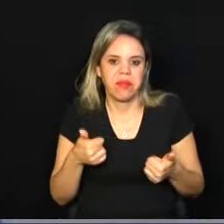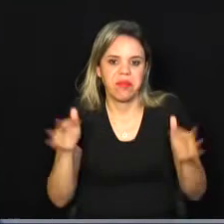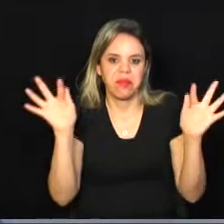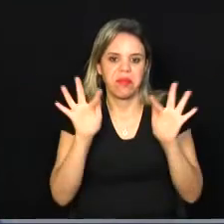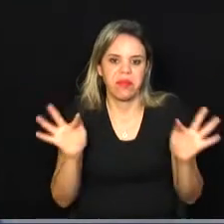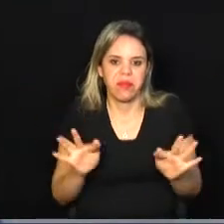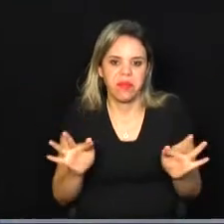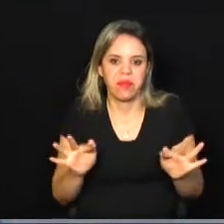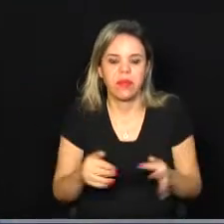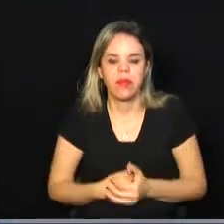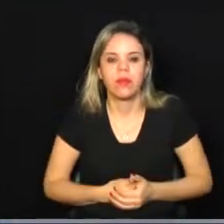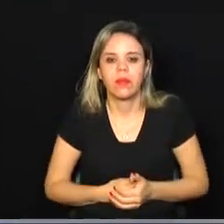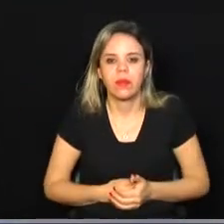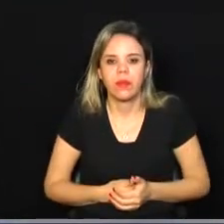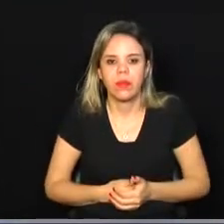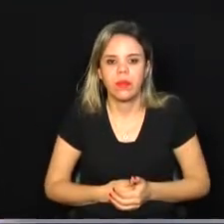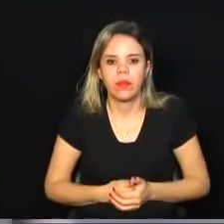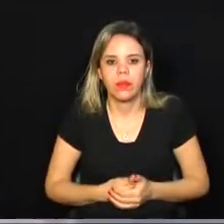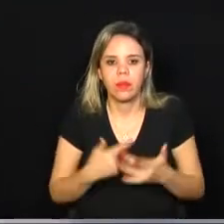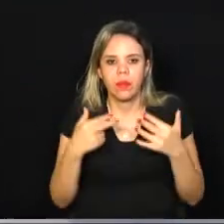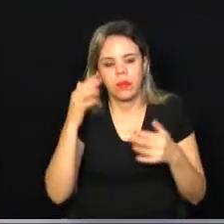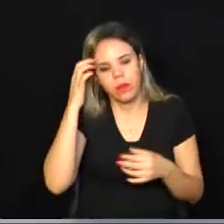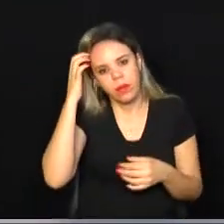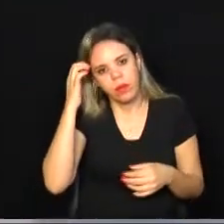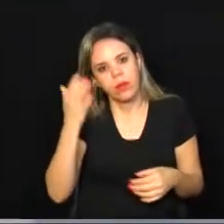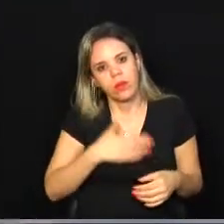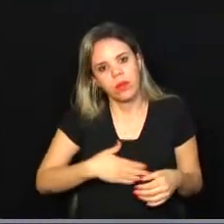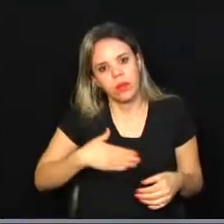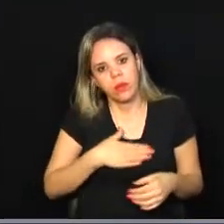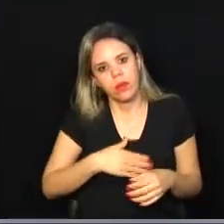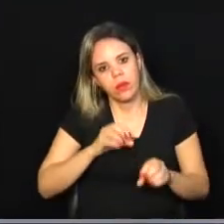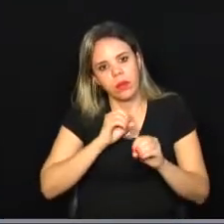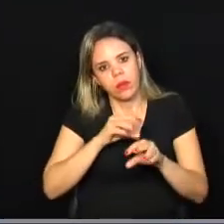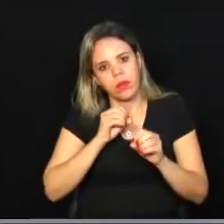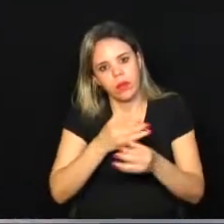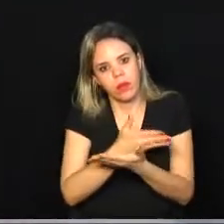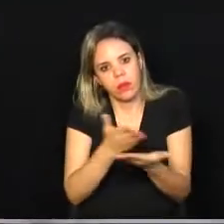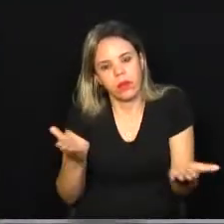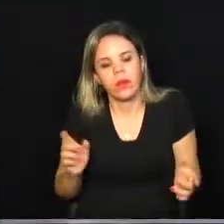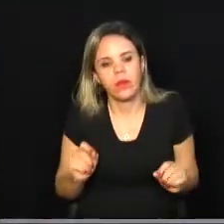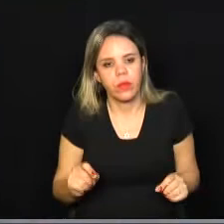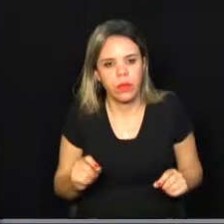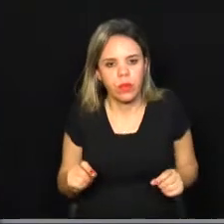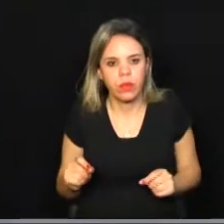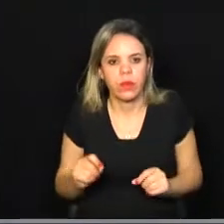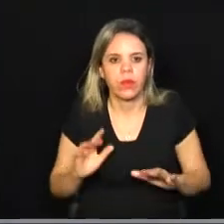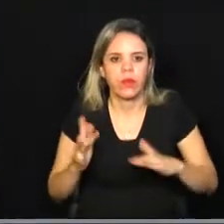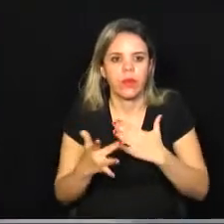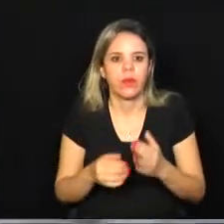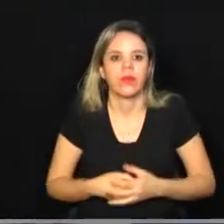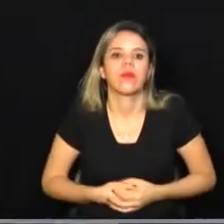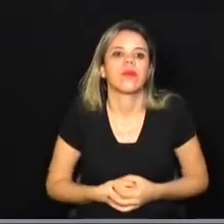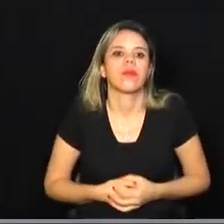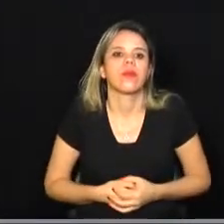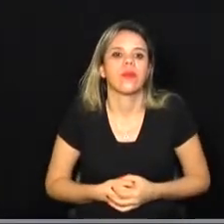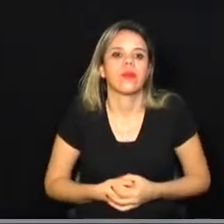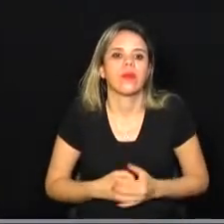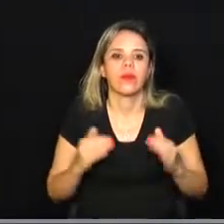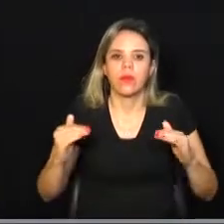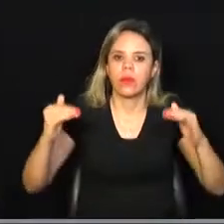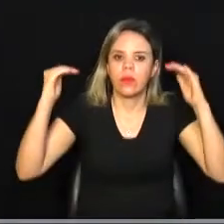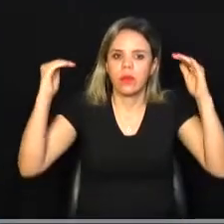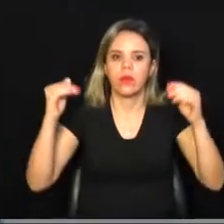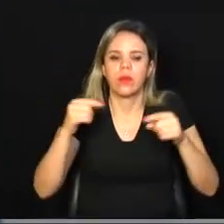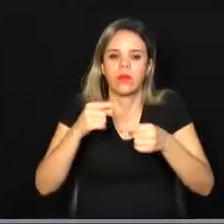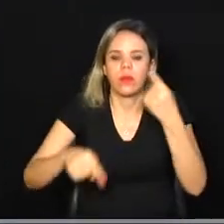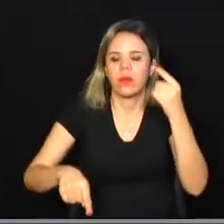feliz. E aí, isso é uma das coisas que eu gosto bastante de ensinar para eles, que as redes sociais, elas são utópicas nesse